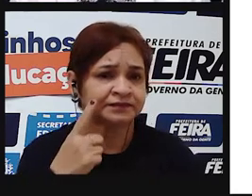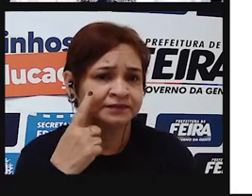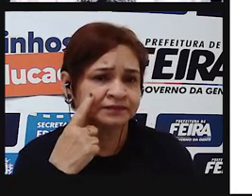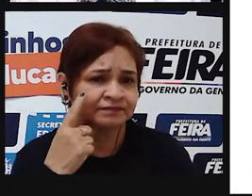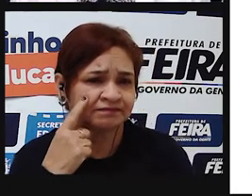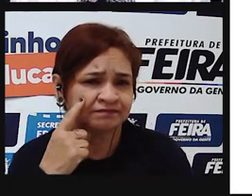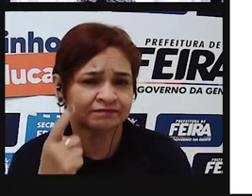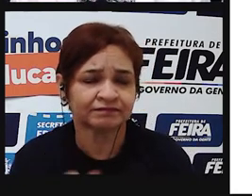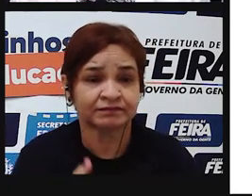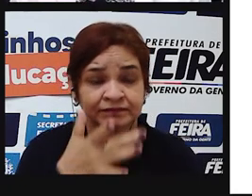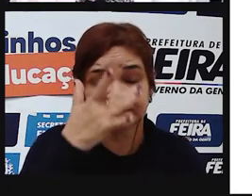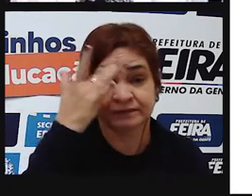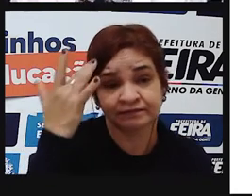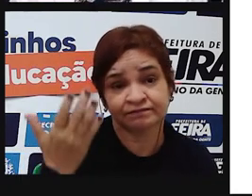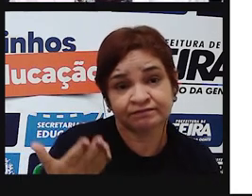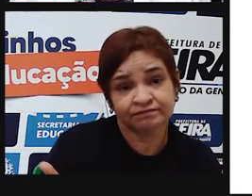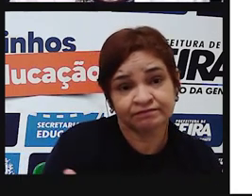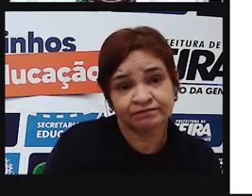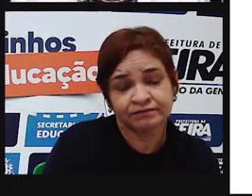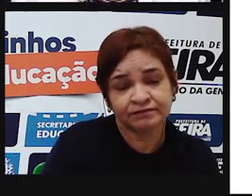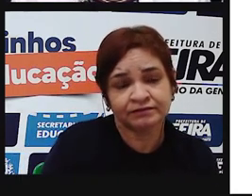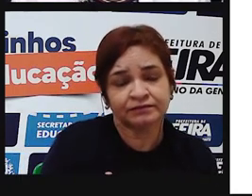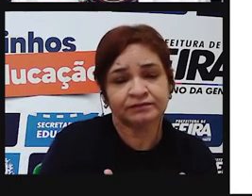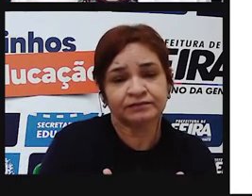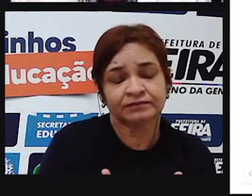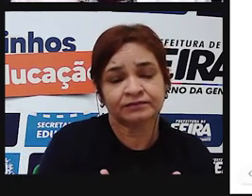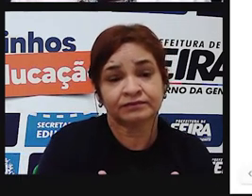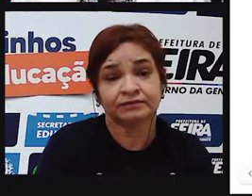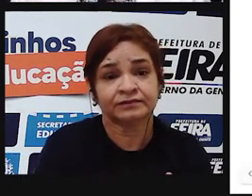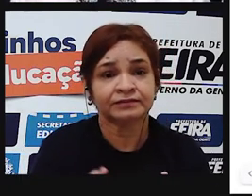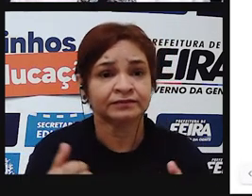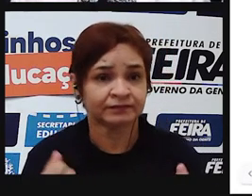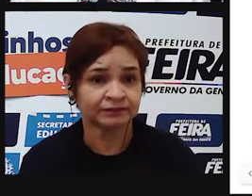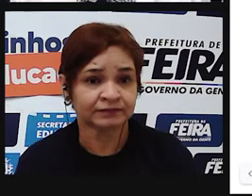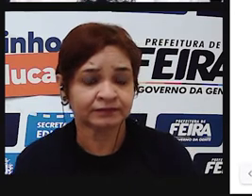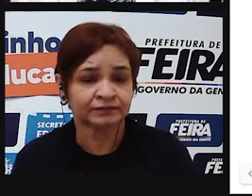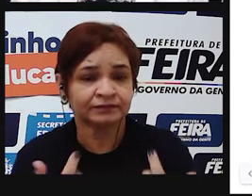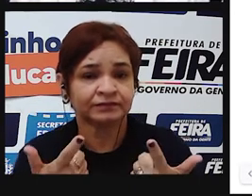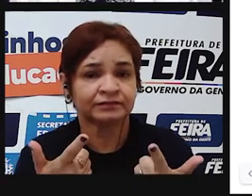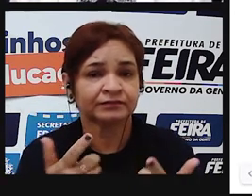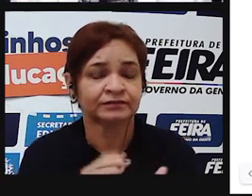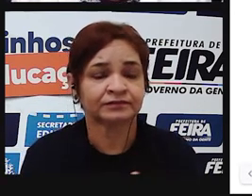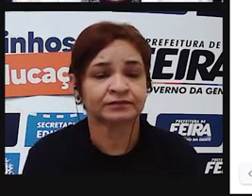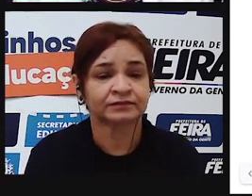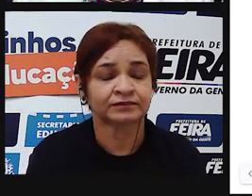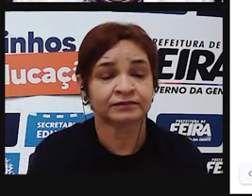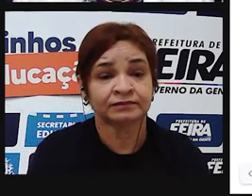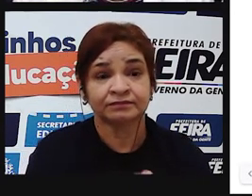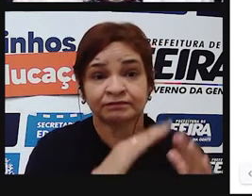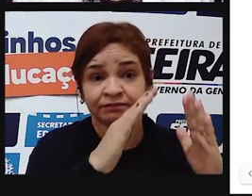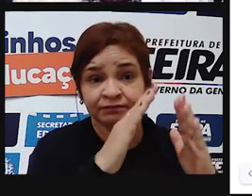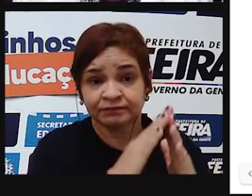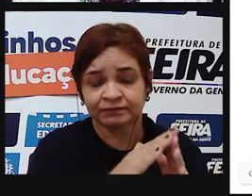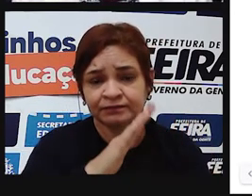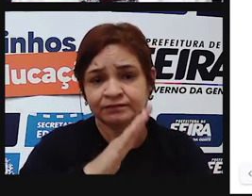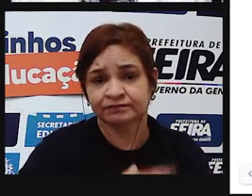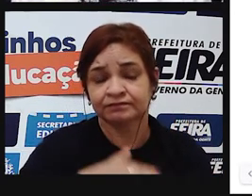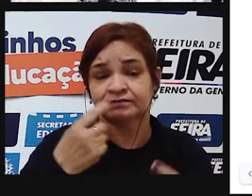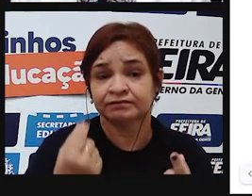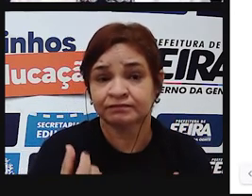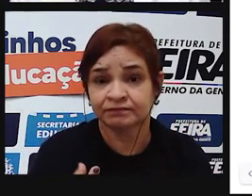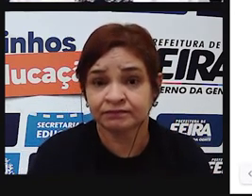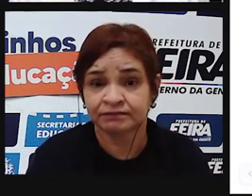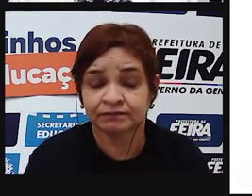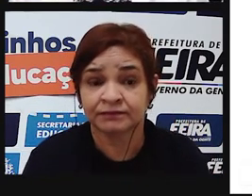agonia da gente pobre uma boa fonte de renda e aumentaram o preço dos seus prédios. E uma